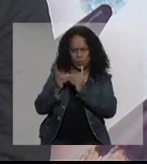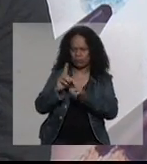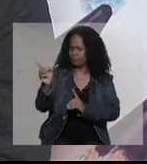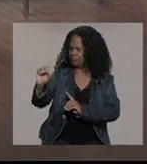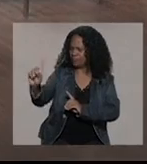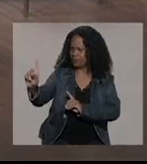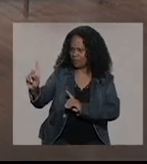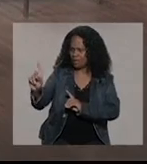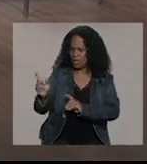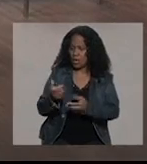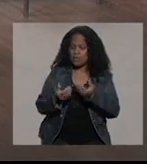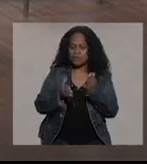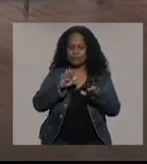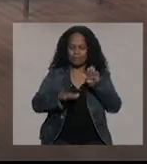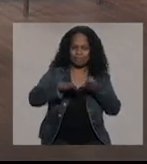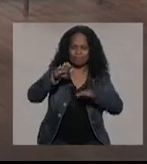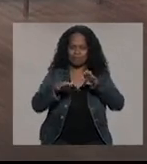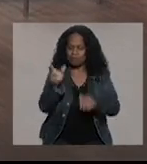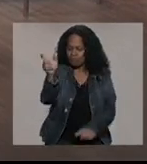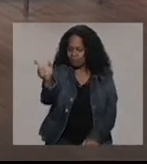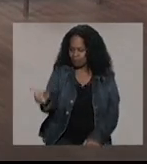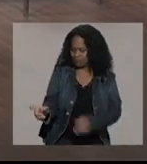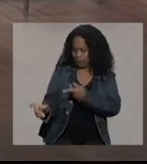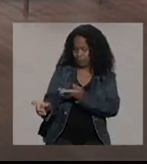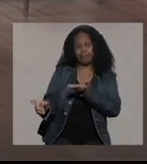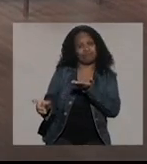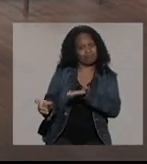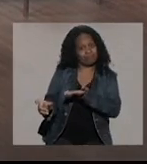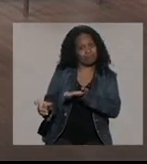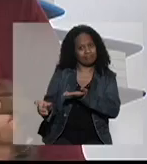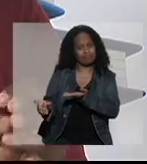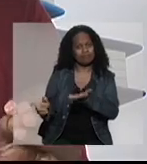pelo contrário. Depende da postura da pessoa. Exatamente.